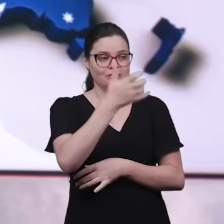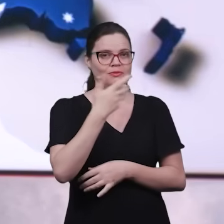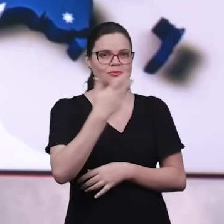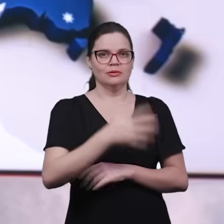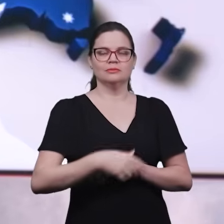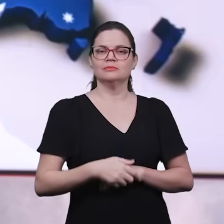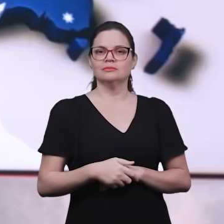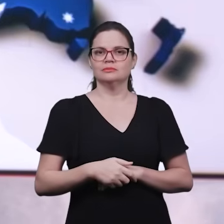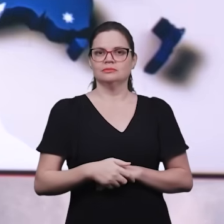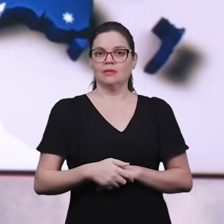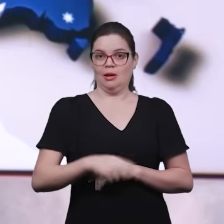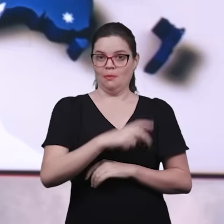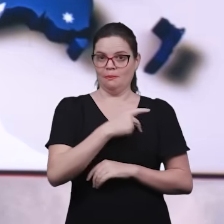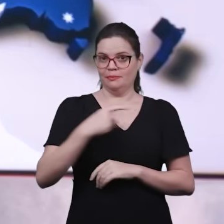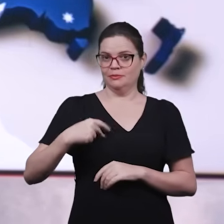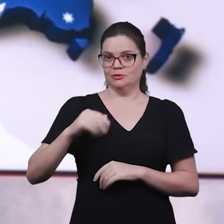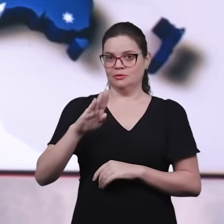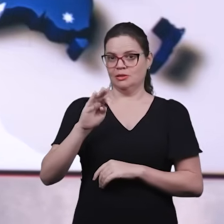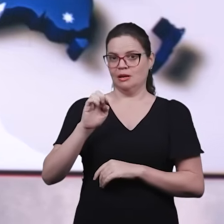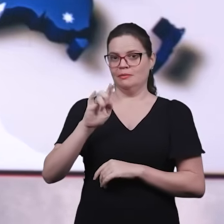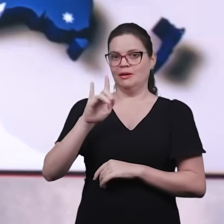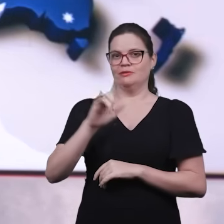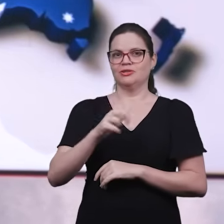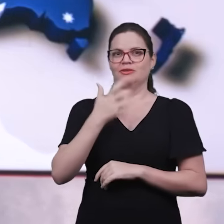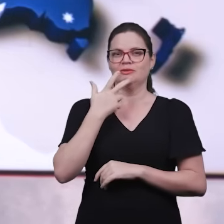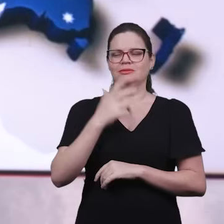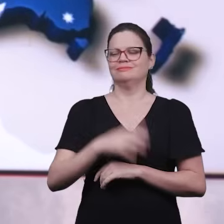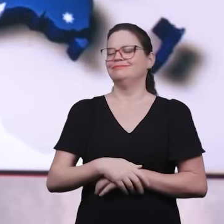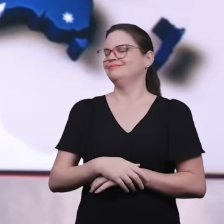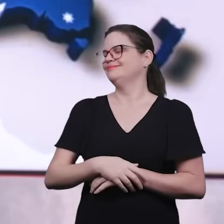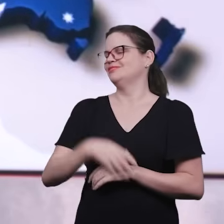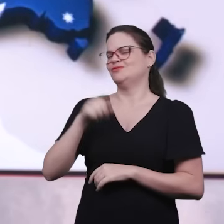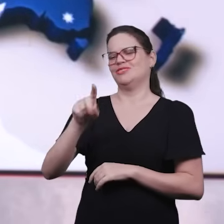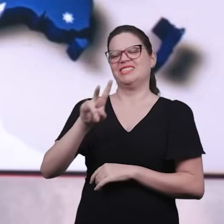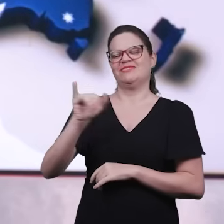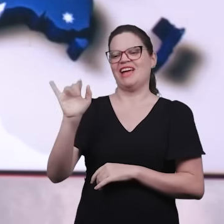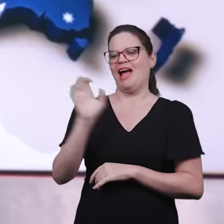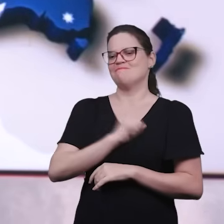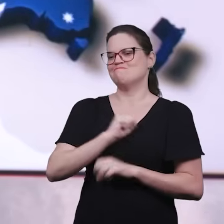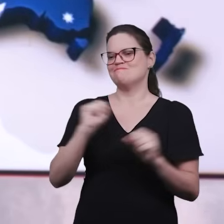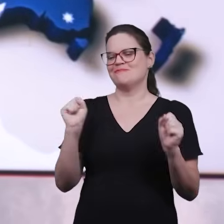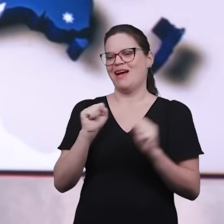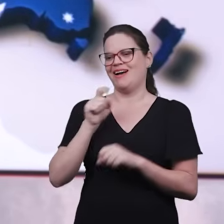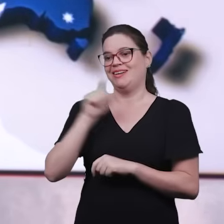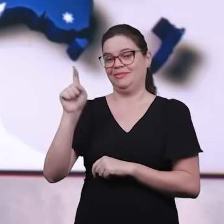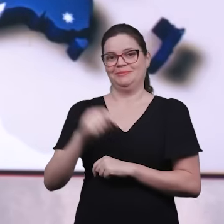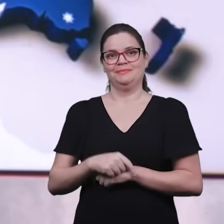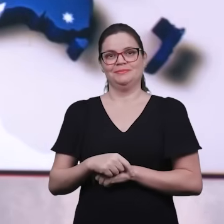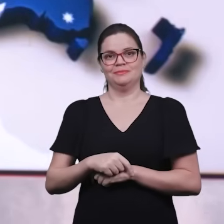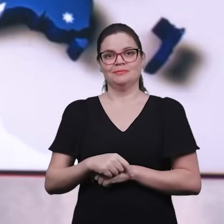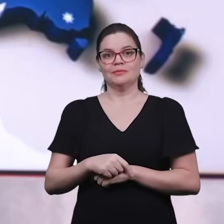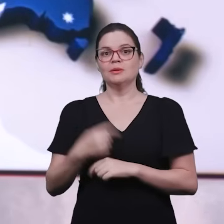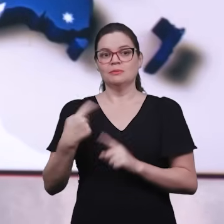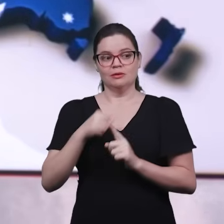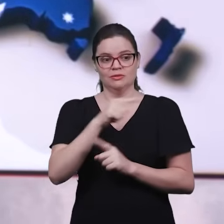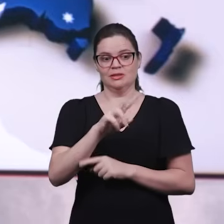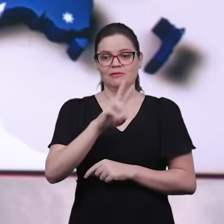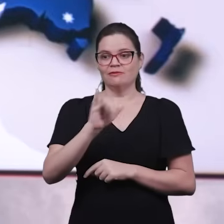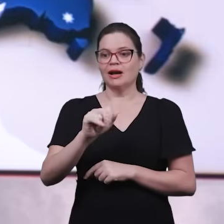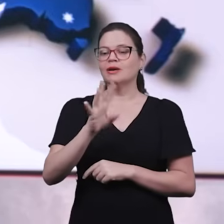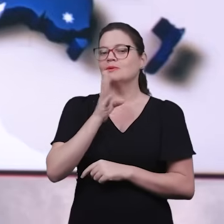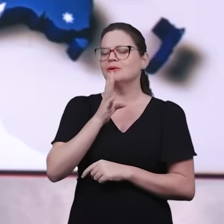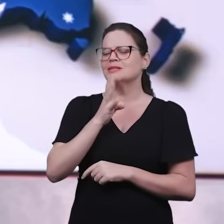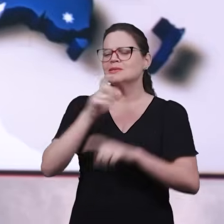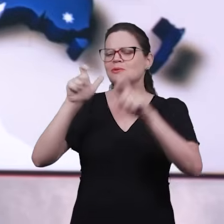Maranata. E o pastor da Bélgica disse para ele, você vai adorar, você vai gostar muito, porque você